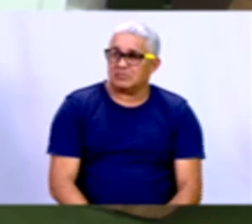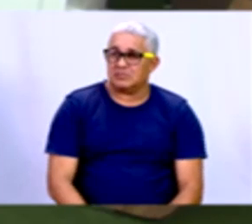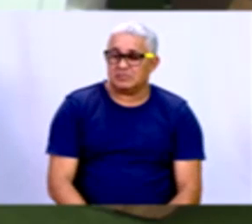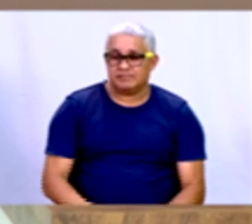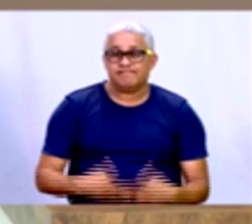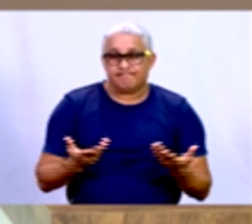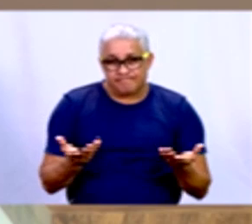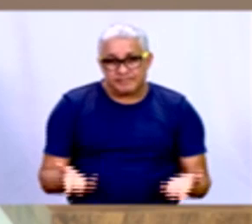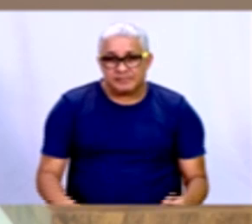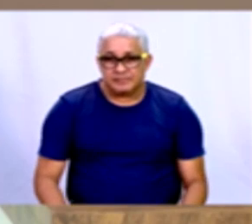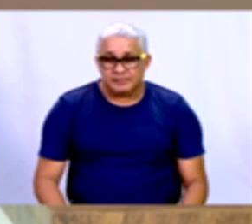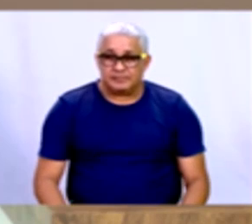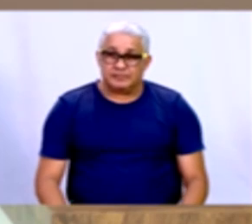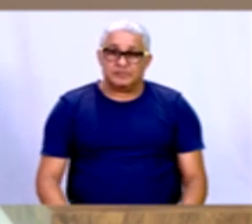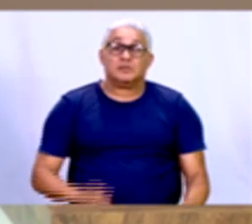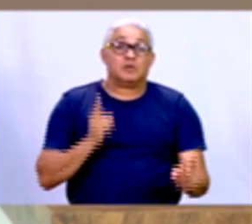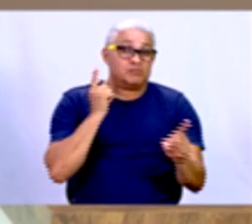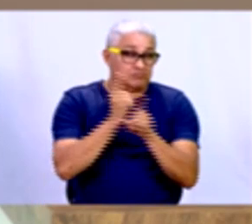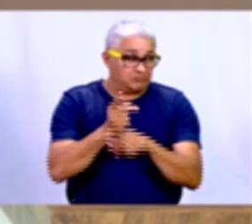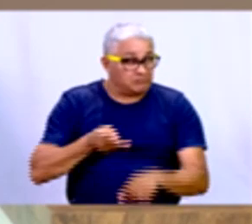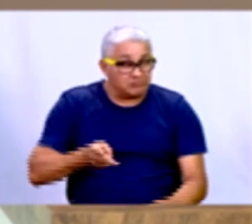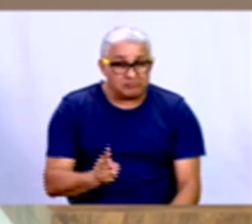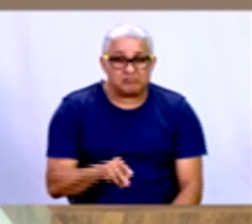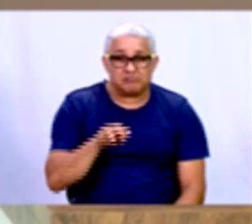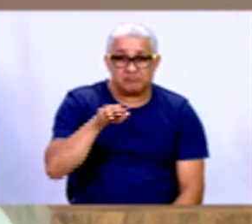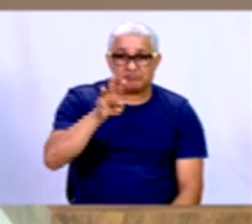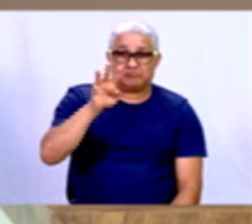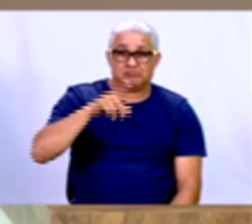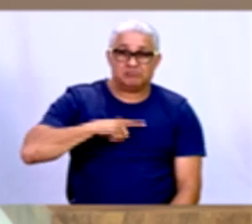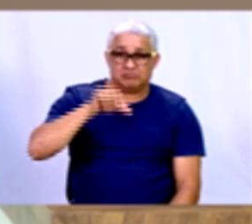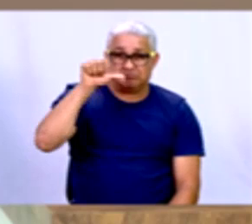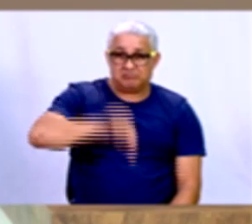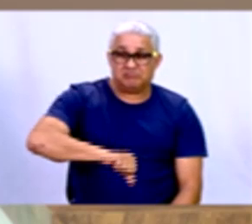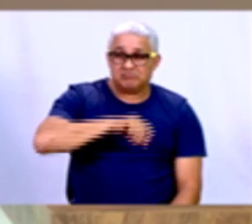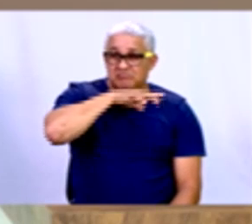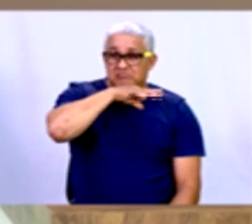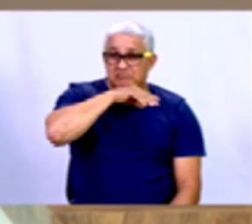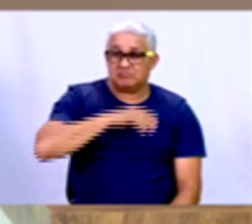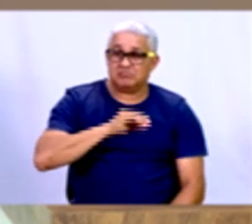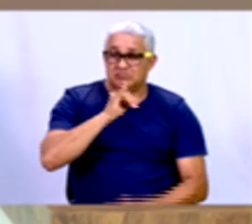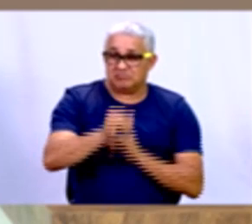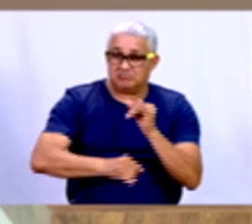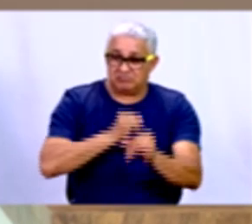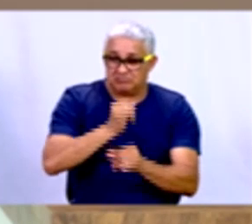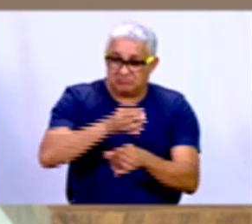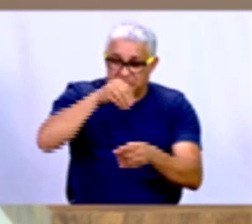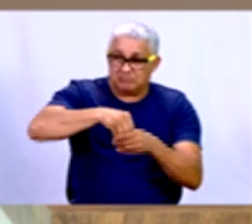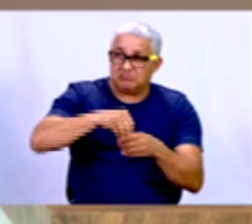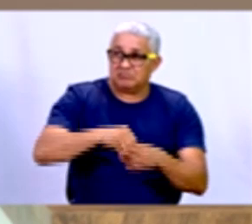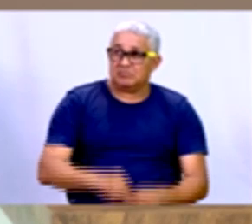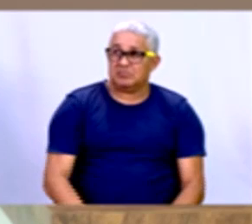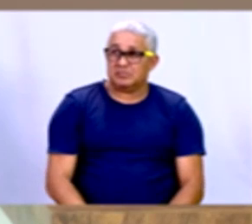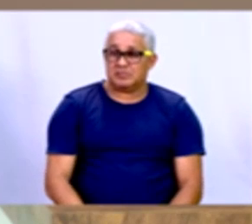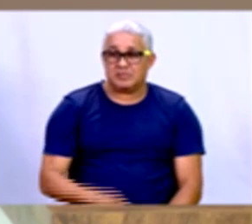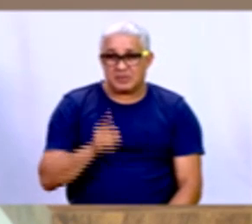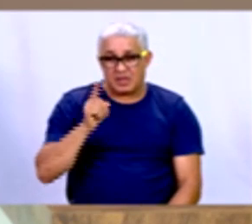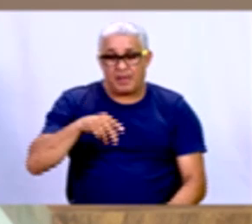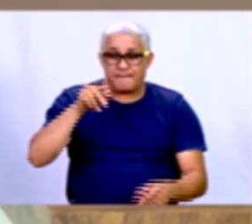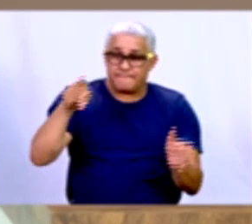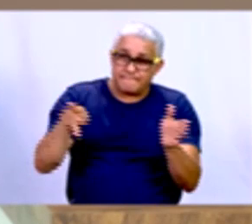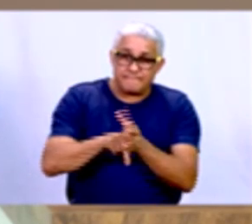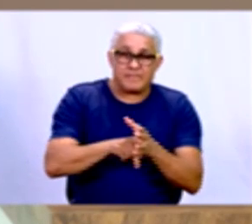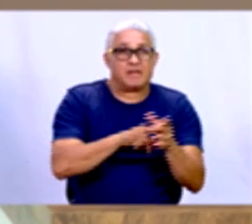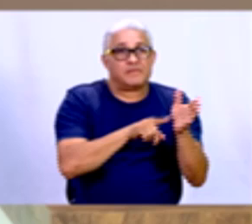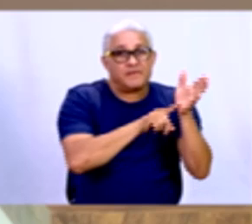Então, Sabrina, o que normalmente nós encontramos em sites que têm essa deficiência com a interface, se trata justamente dos mecanismos de busca,